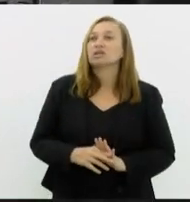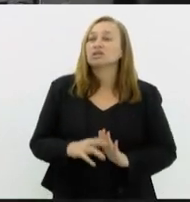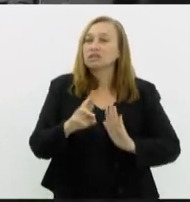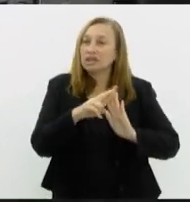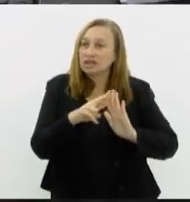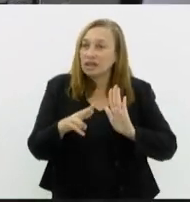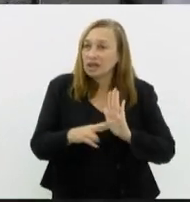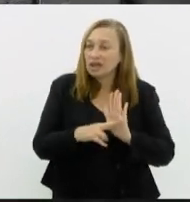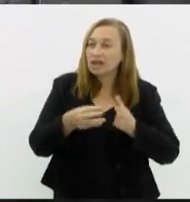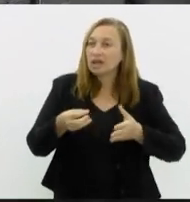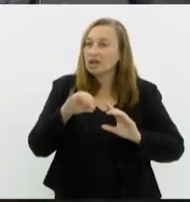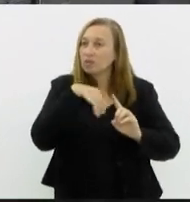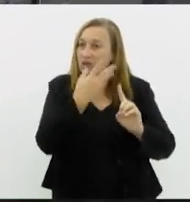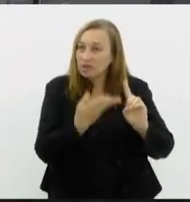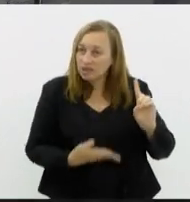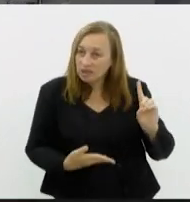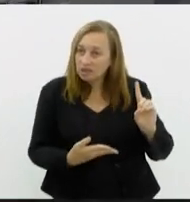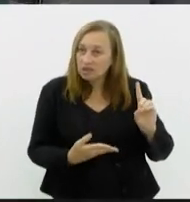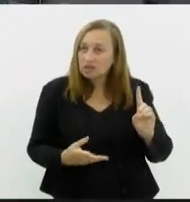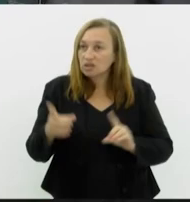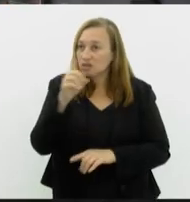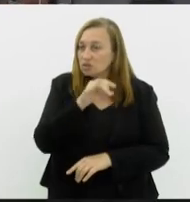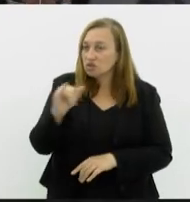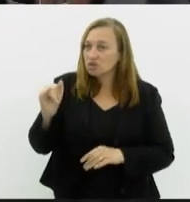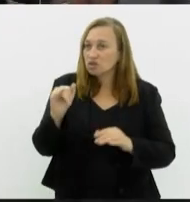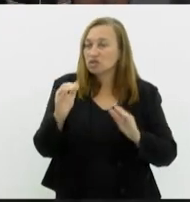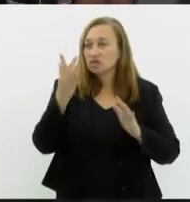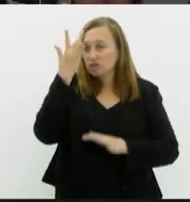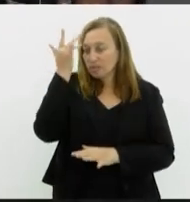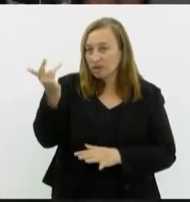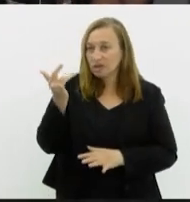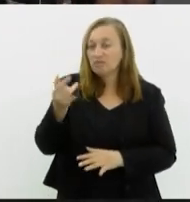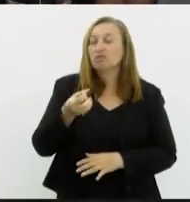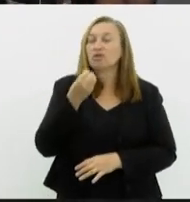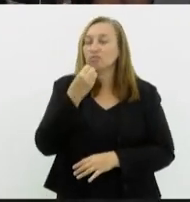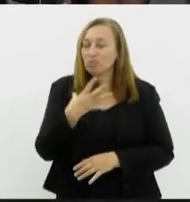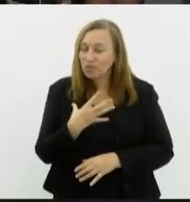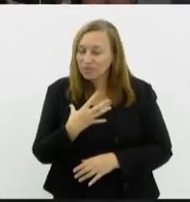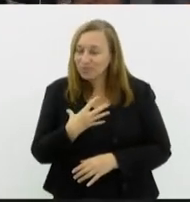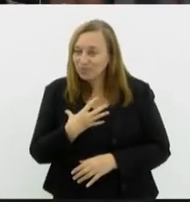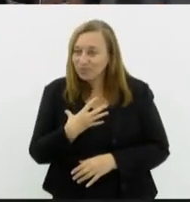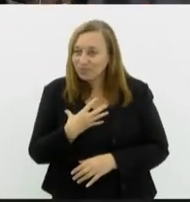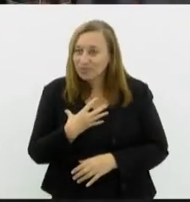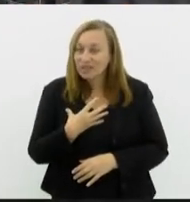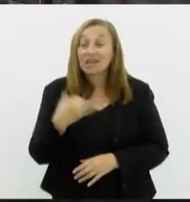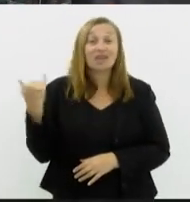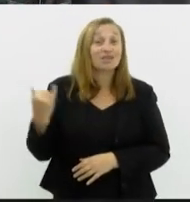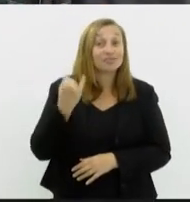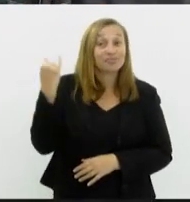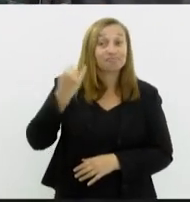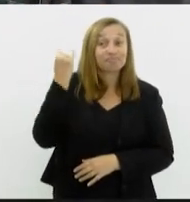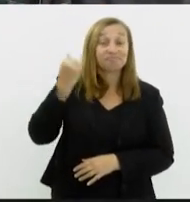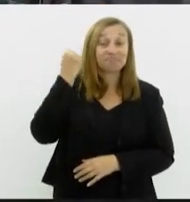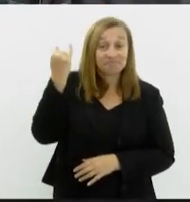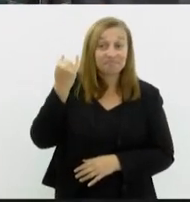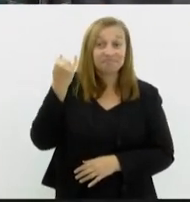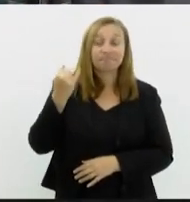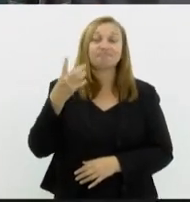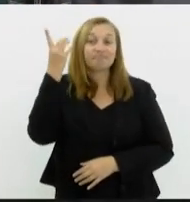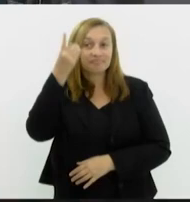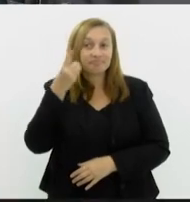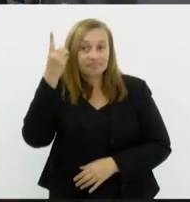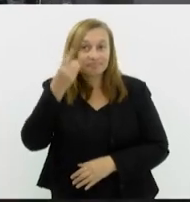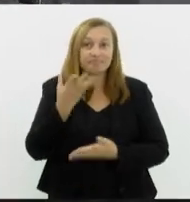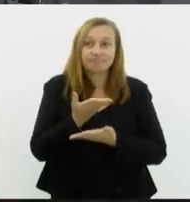em homenagem à data alusiva do dia de amanhã. Foi muito profícuo e importantíssimo, deputados